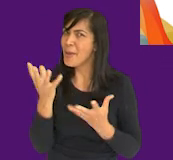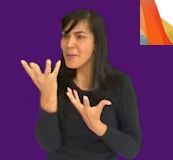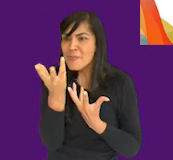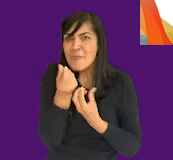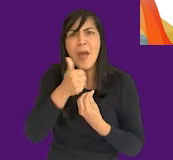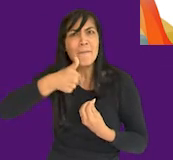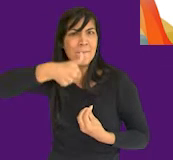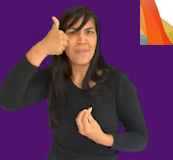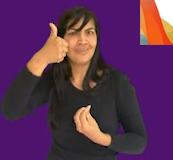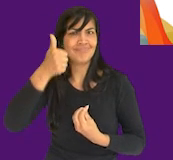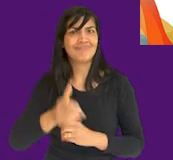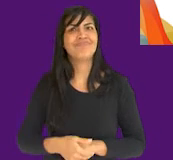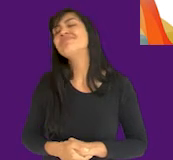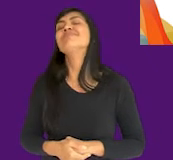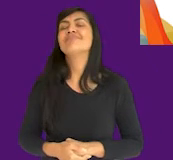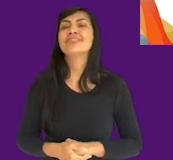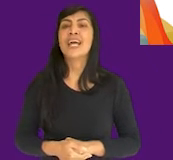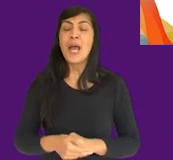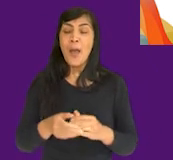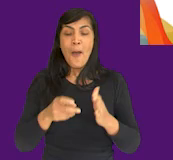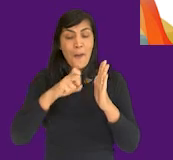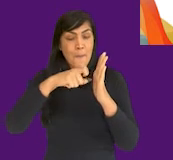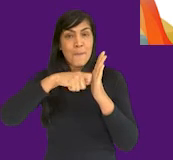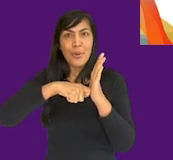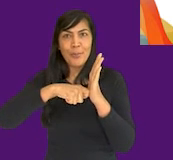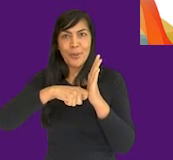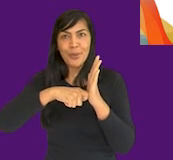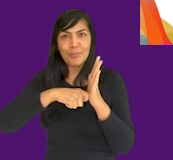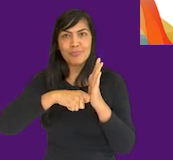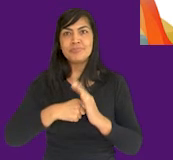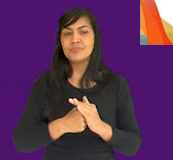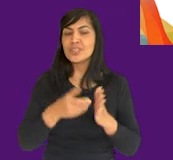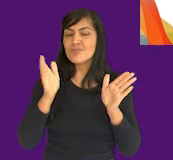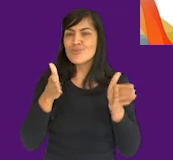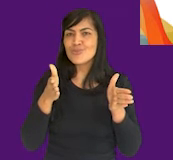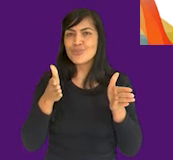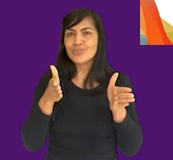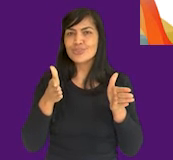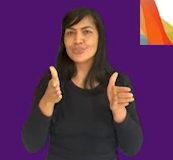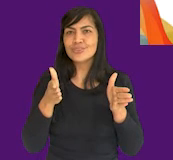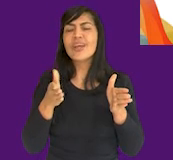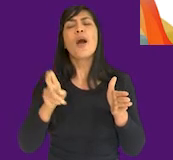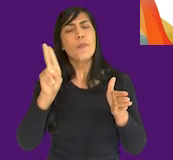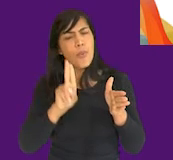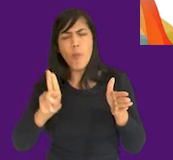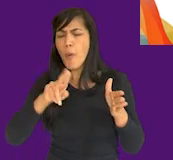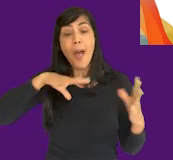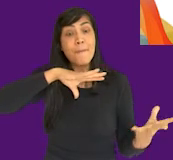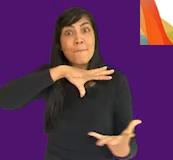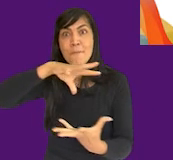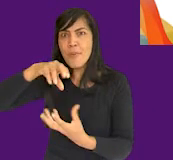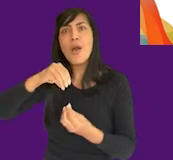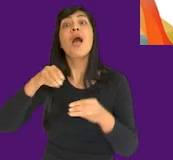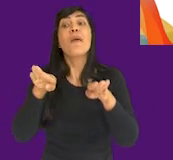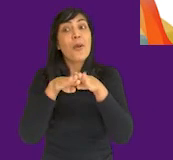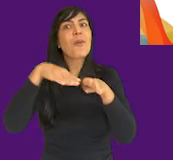claro aposto Globo era uma o programa já foi utilizado no mundo